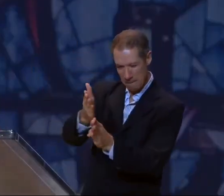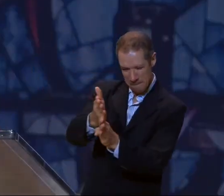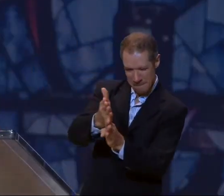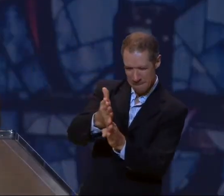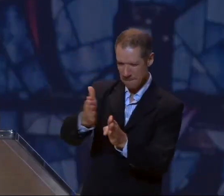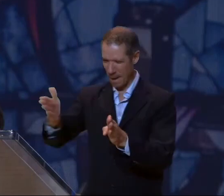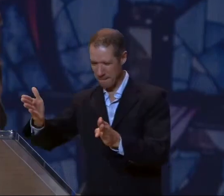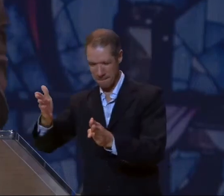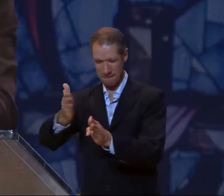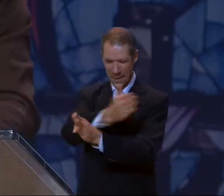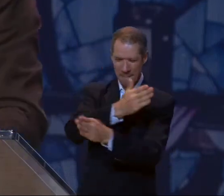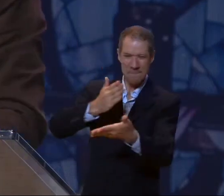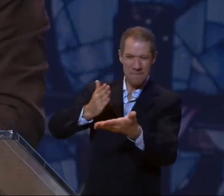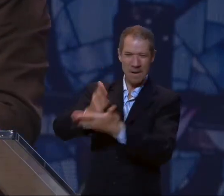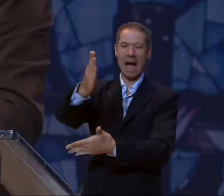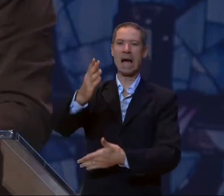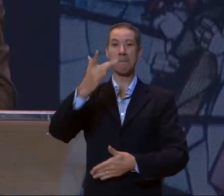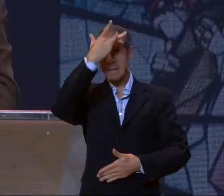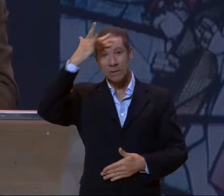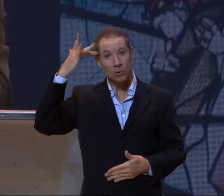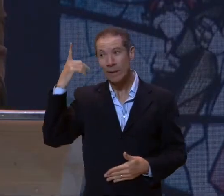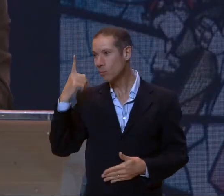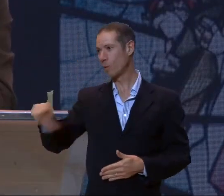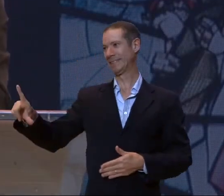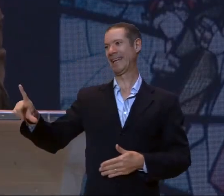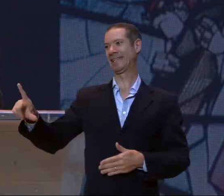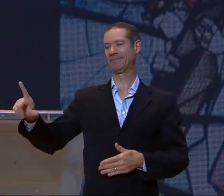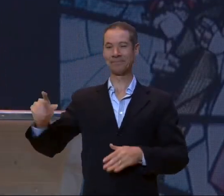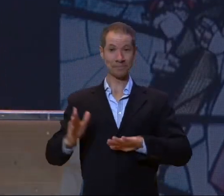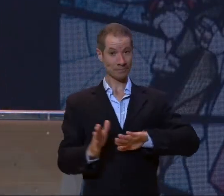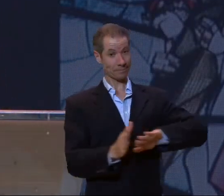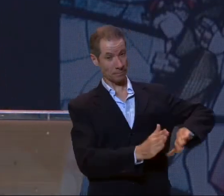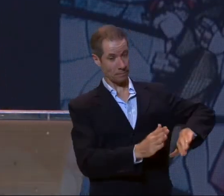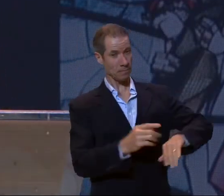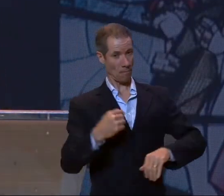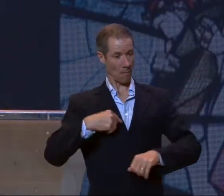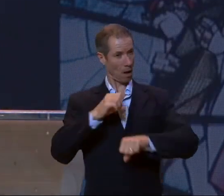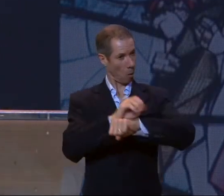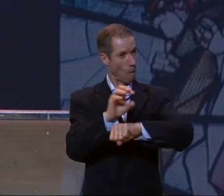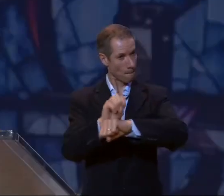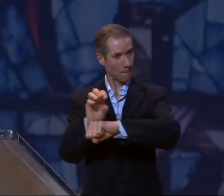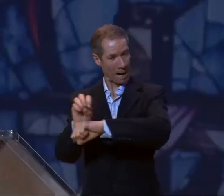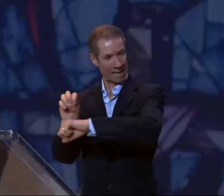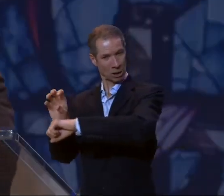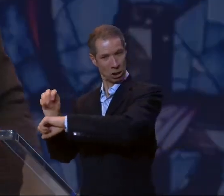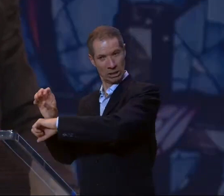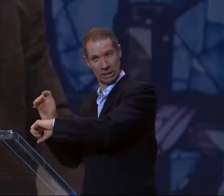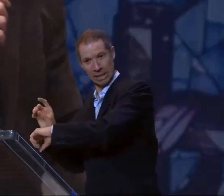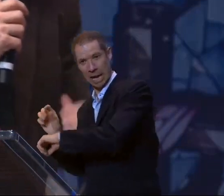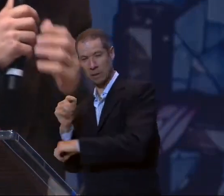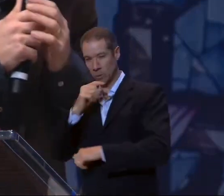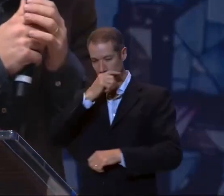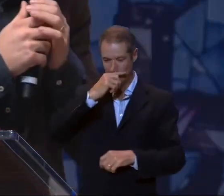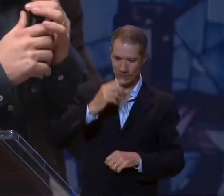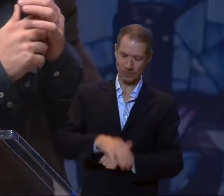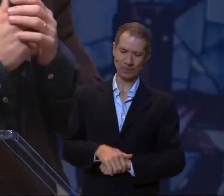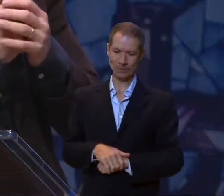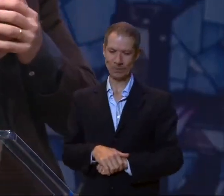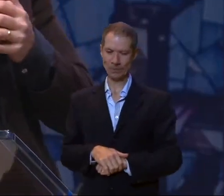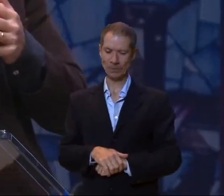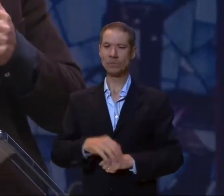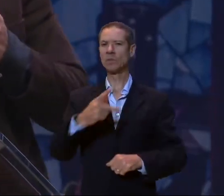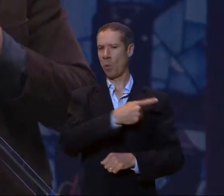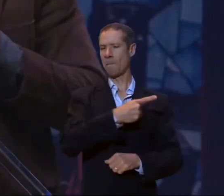fronteiras, ele chega onde ninguém imagina. Ontem estava compartilhando aqui o testemunho que eu li do Ronaldo Lidório,